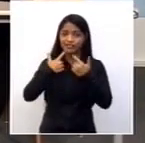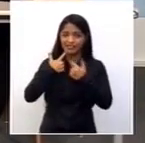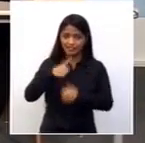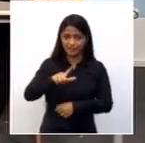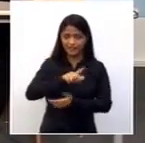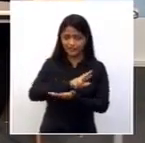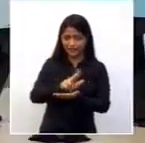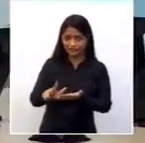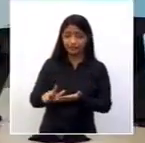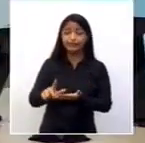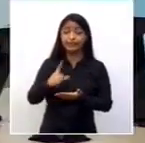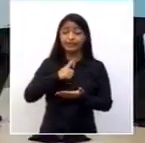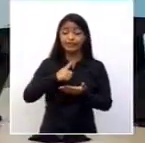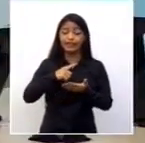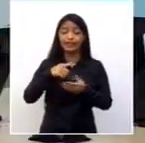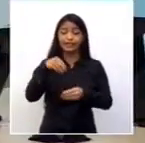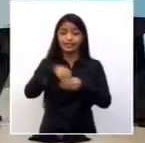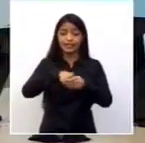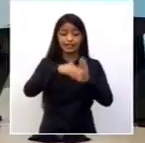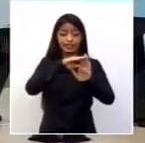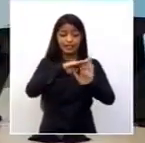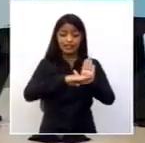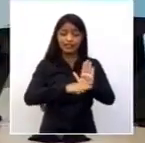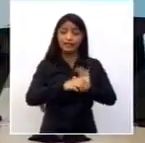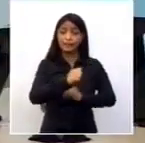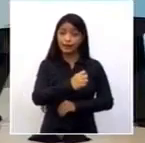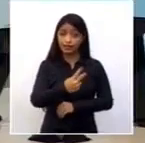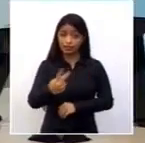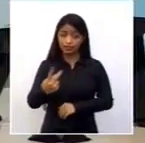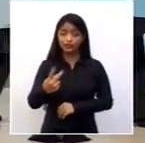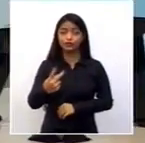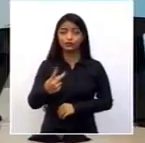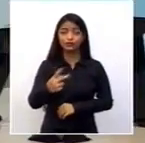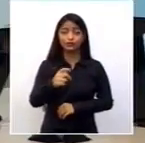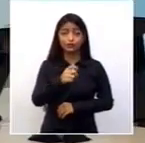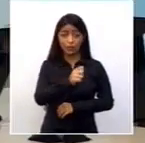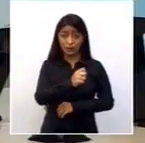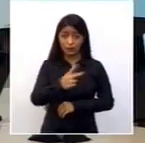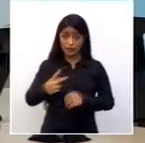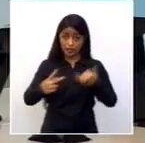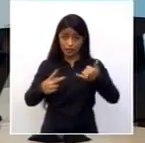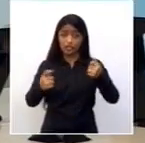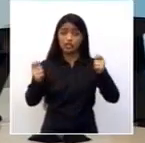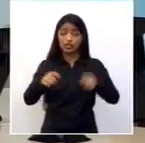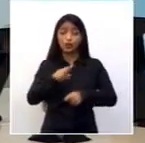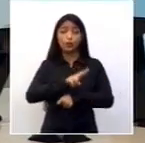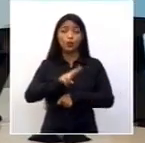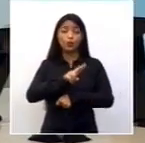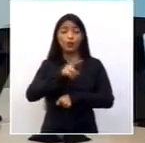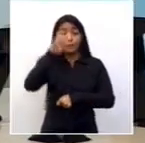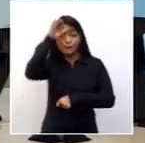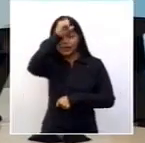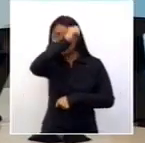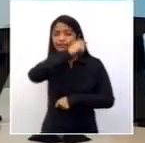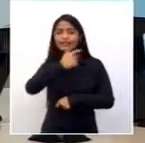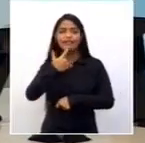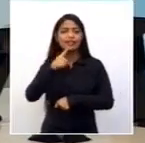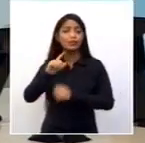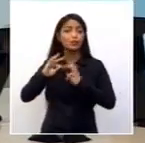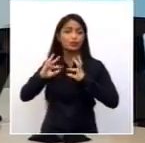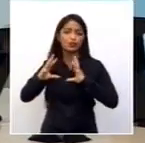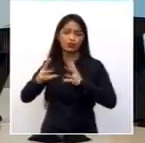de plataformas e aplicativos que podem ser utilizados, inclusive por todas as línguas que o Centro de